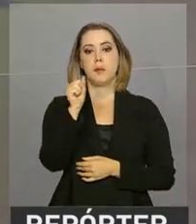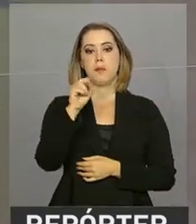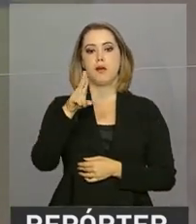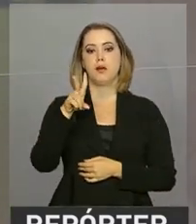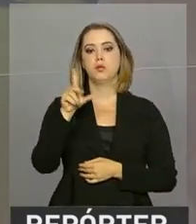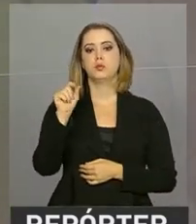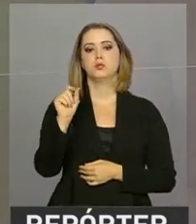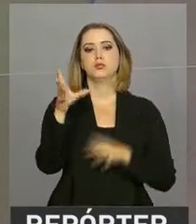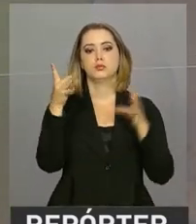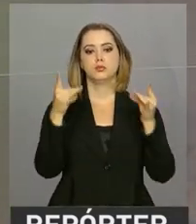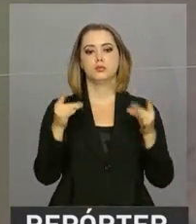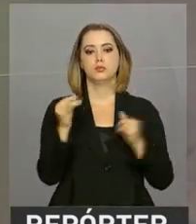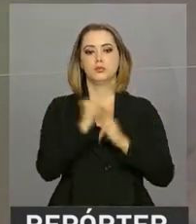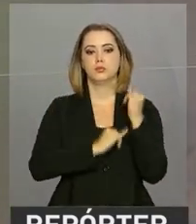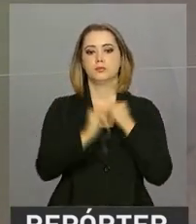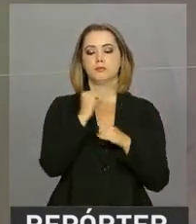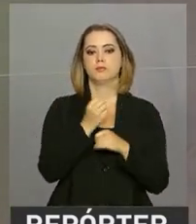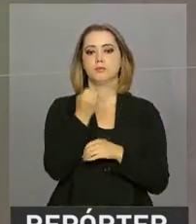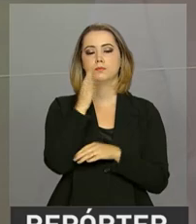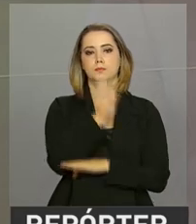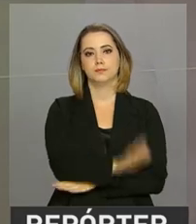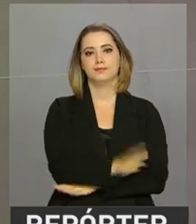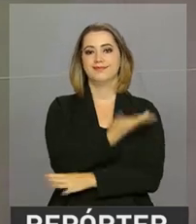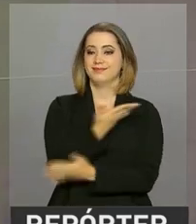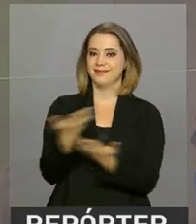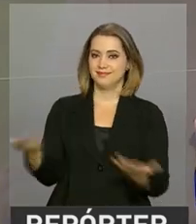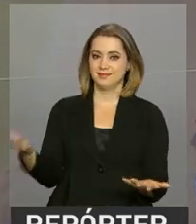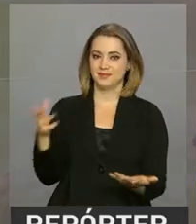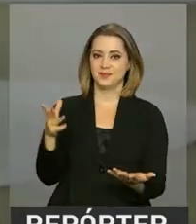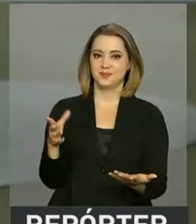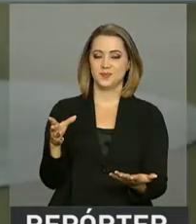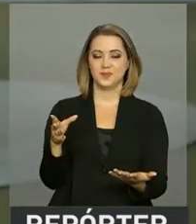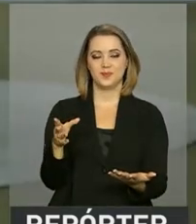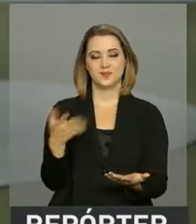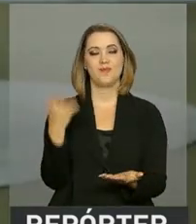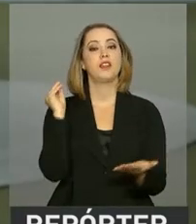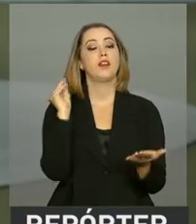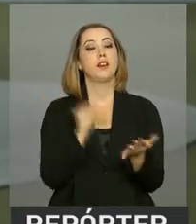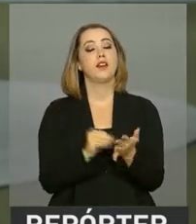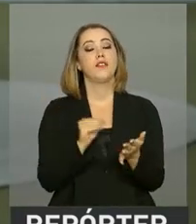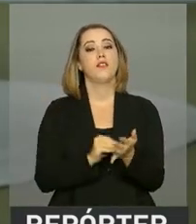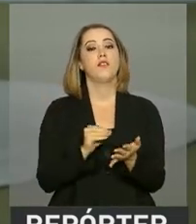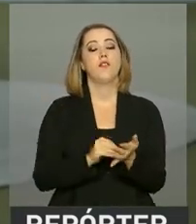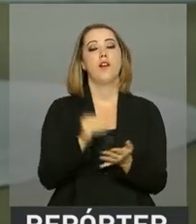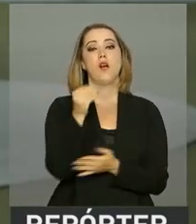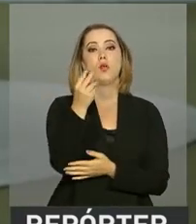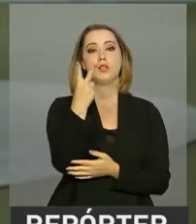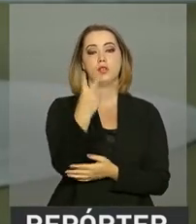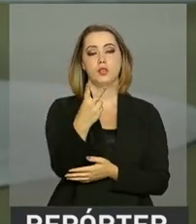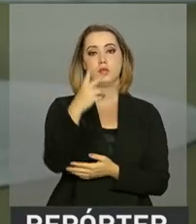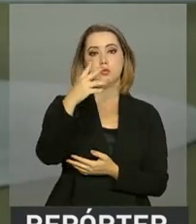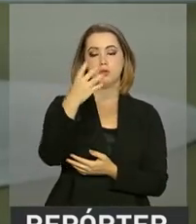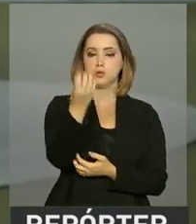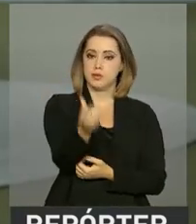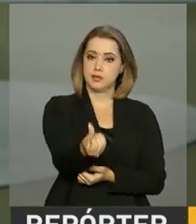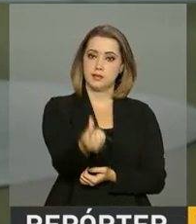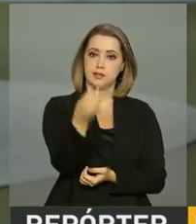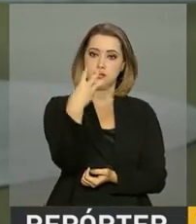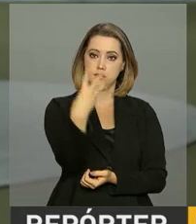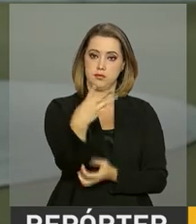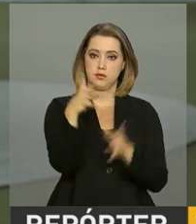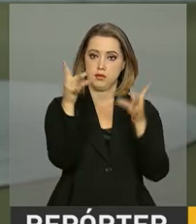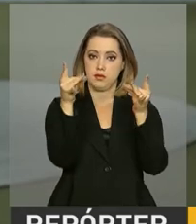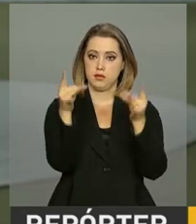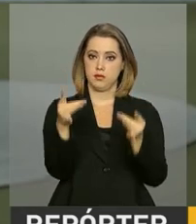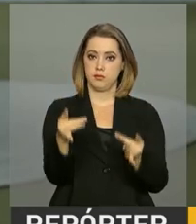Lassalve. Boa tarde, Paulo. Boa tarde, Zé Luiz. Faltam ao todo 263 destaques para serem analisados.